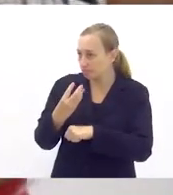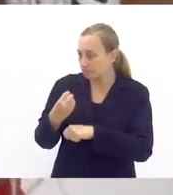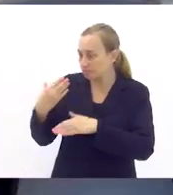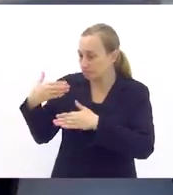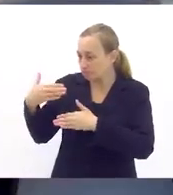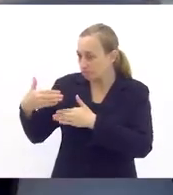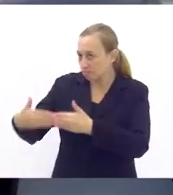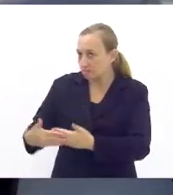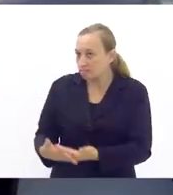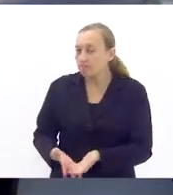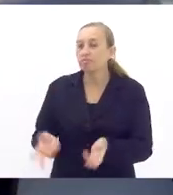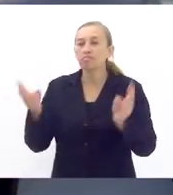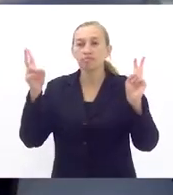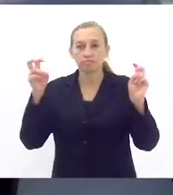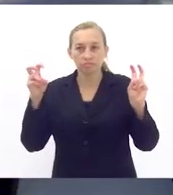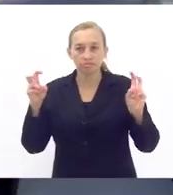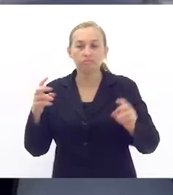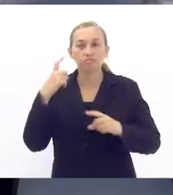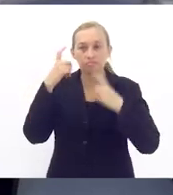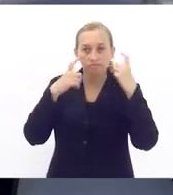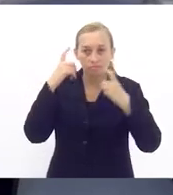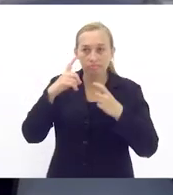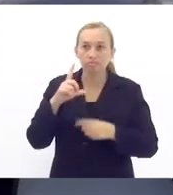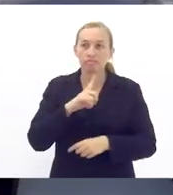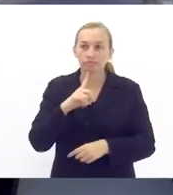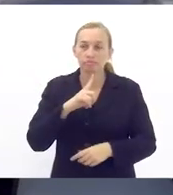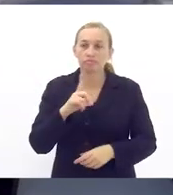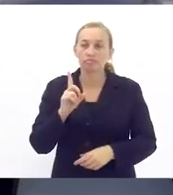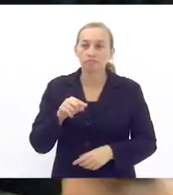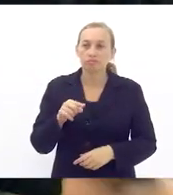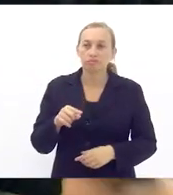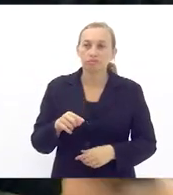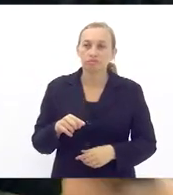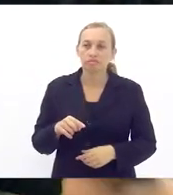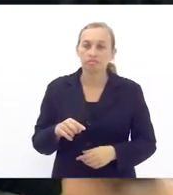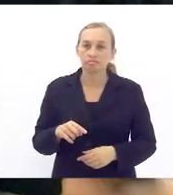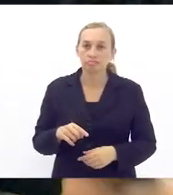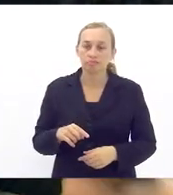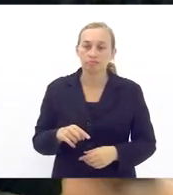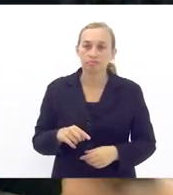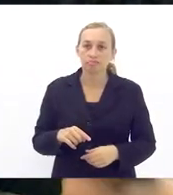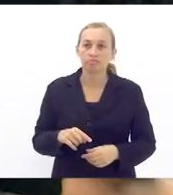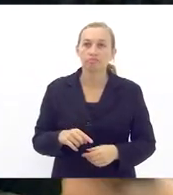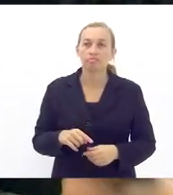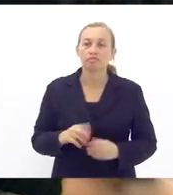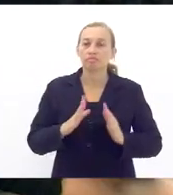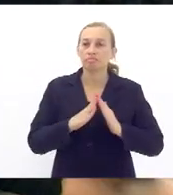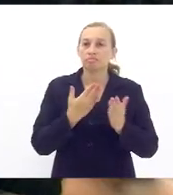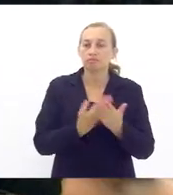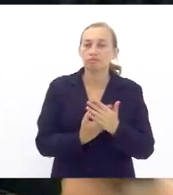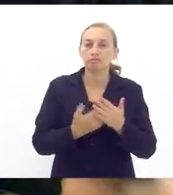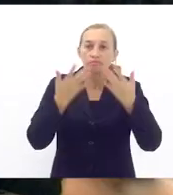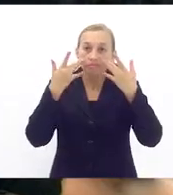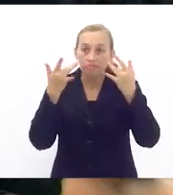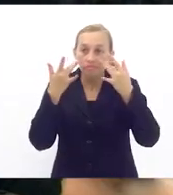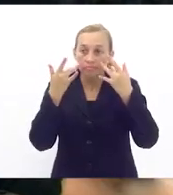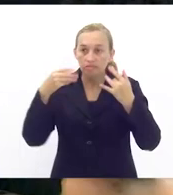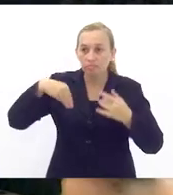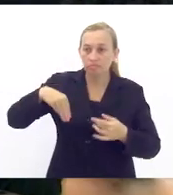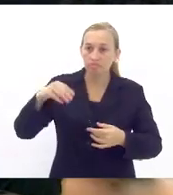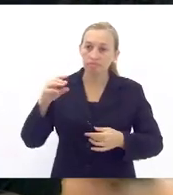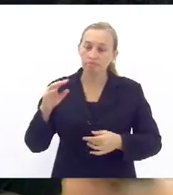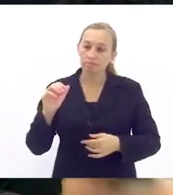longamente sobre essas situações e a preocupação que nós temos é a atenção das especificidades da escola de teatro Martins Pena